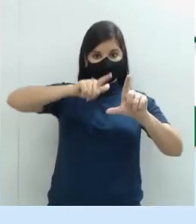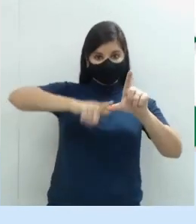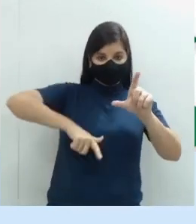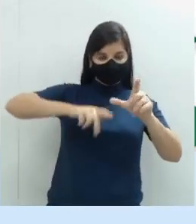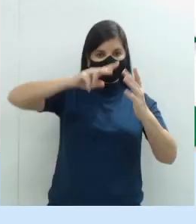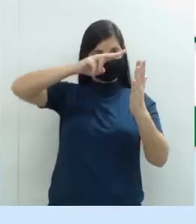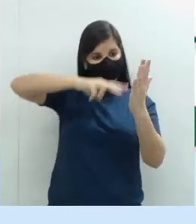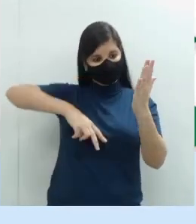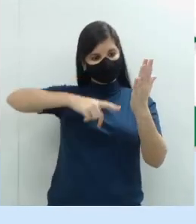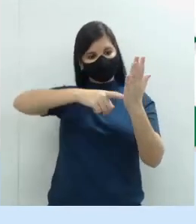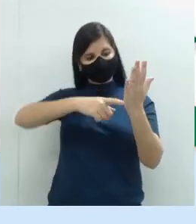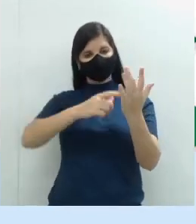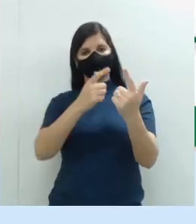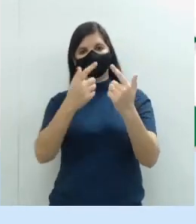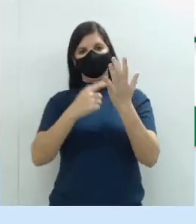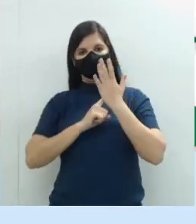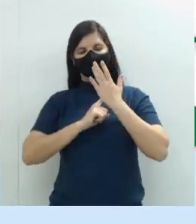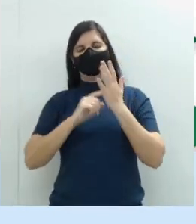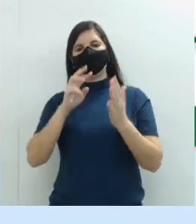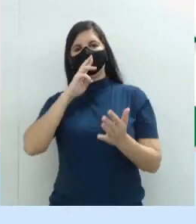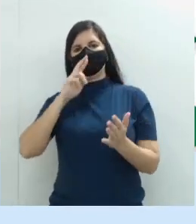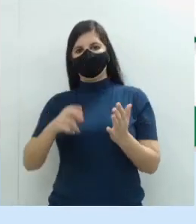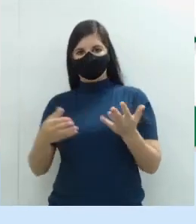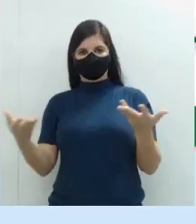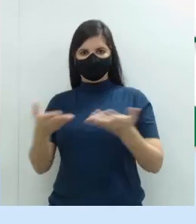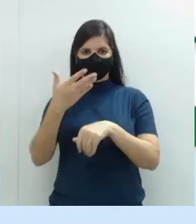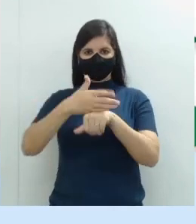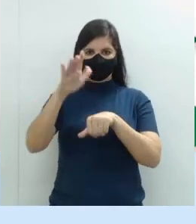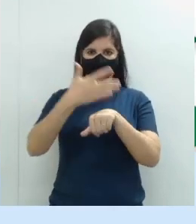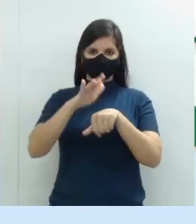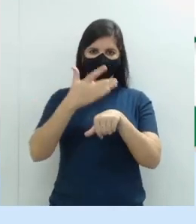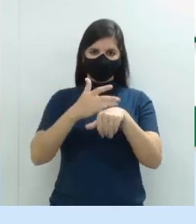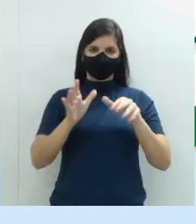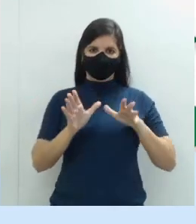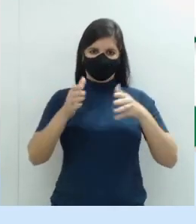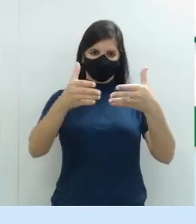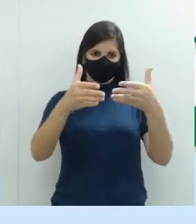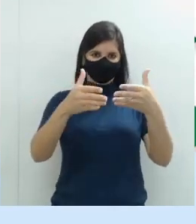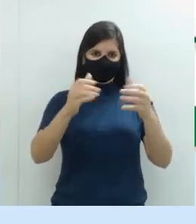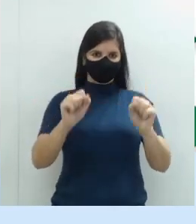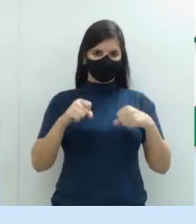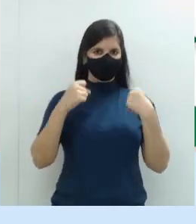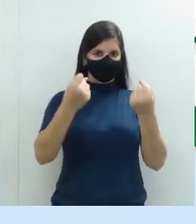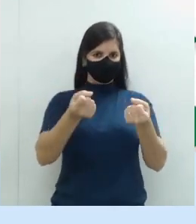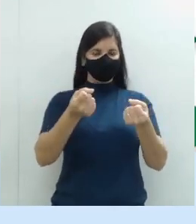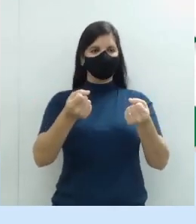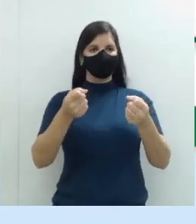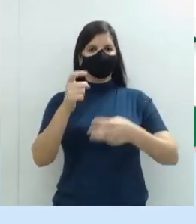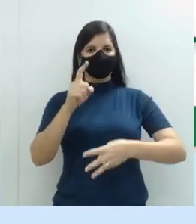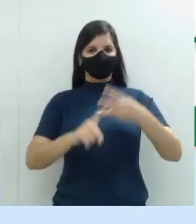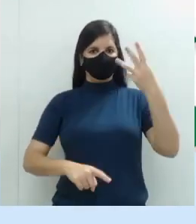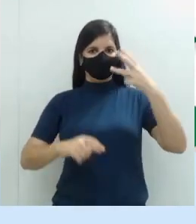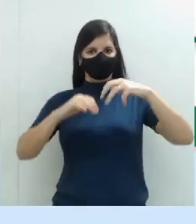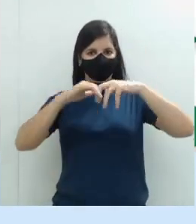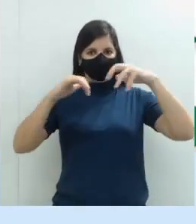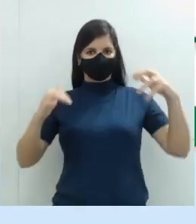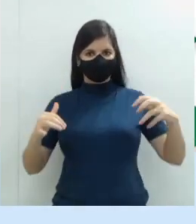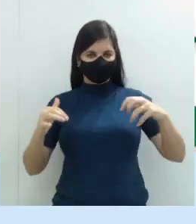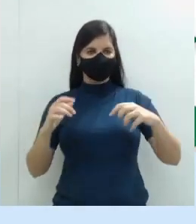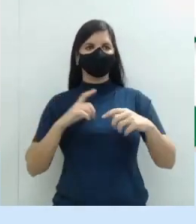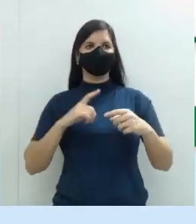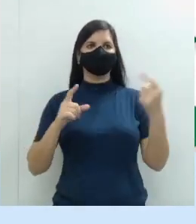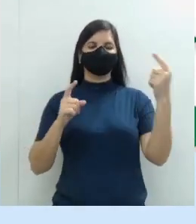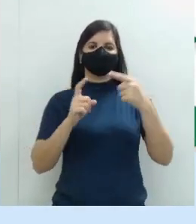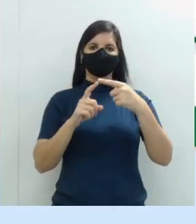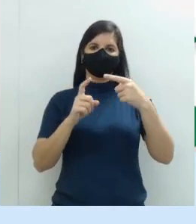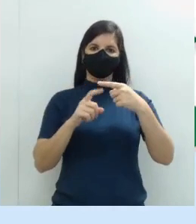partir de sequências, tá? Então é agora a hora de treinar bastante para poder fortalecer isso. Lembre-se que se divide em 3 partes. Vamos recapitular? A